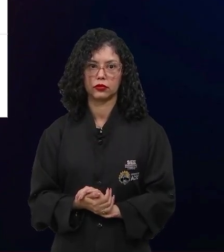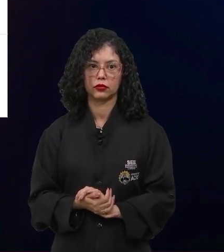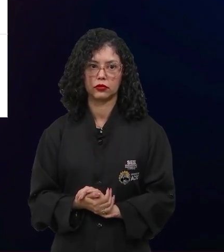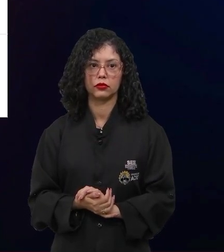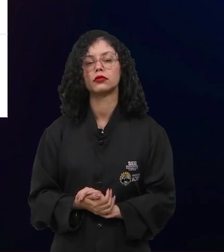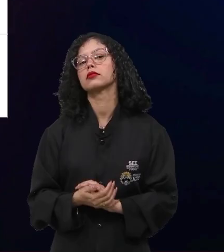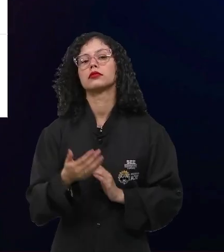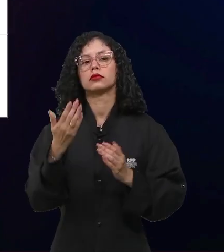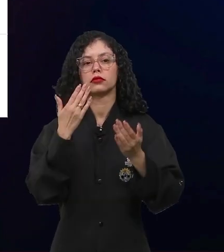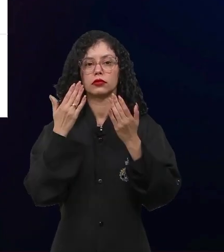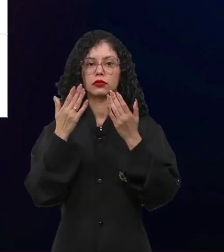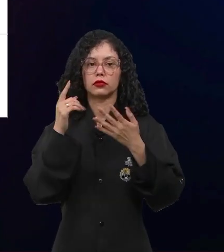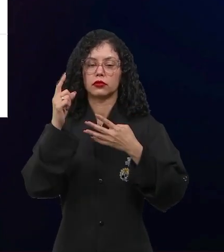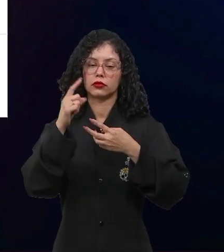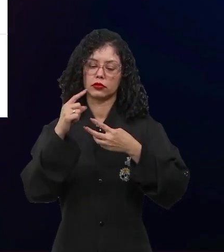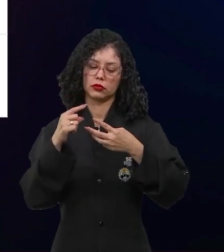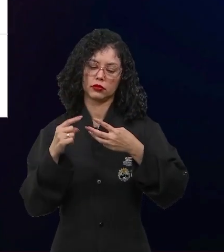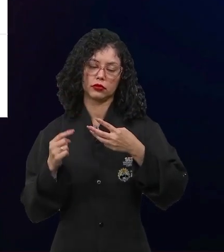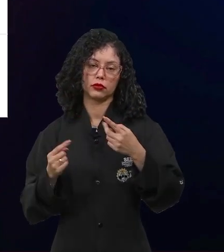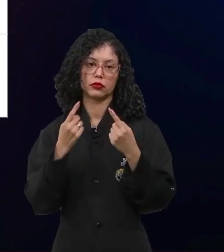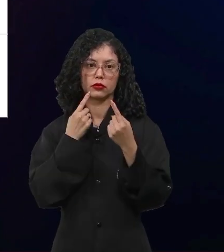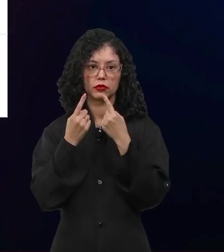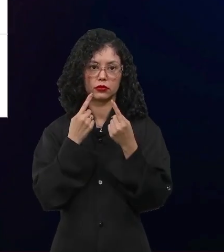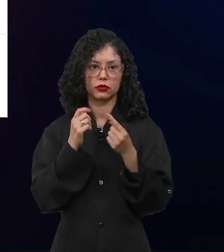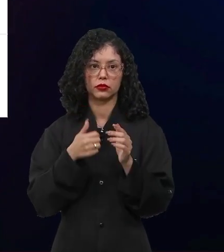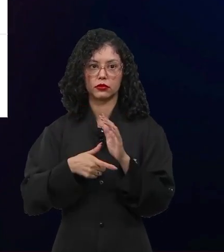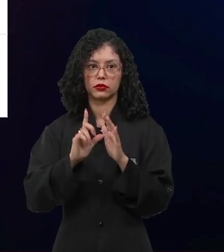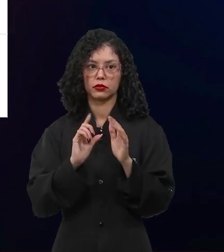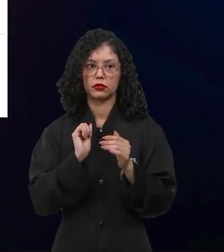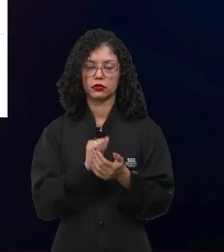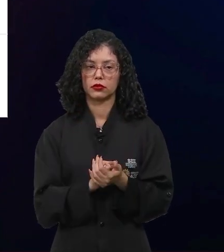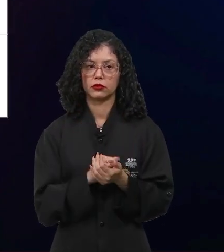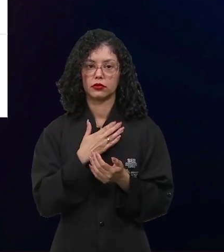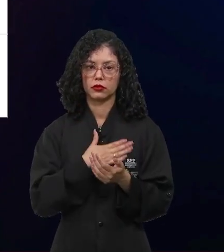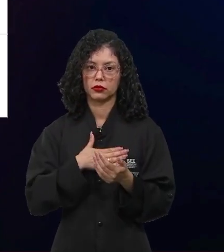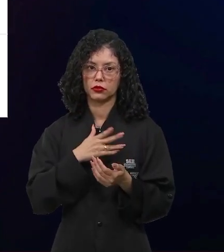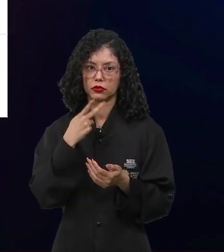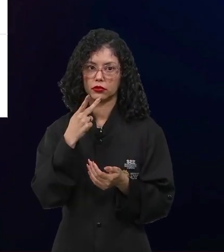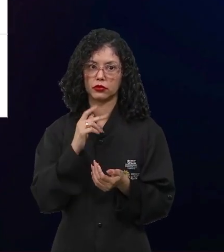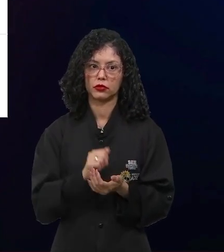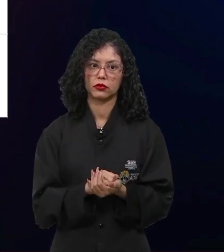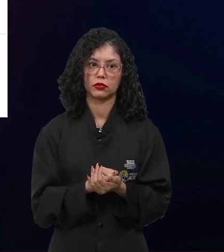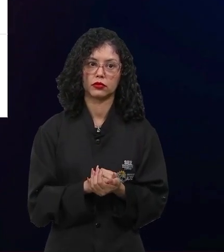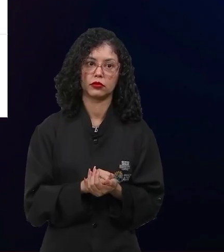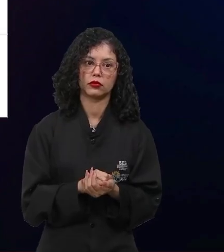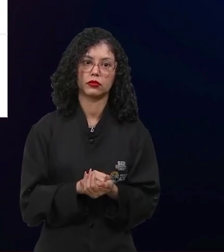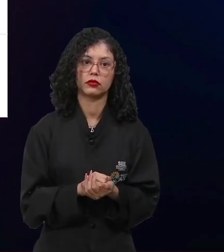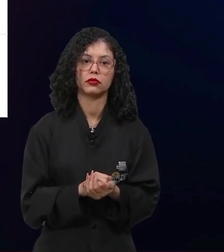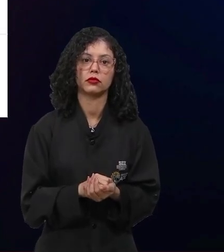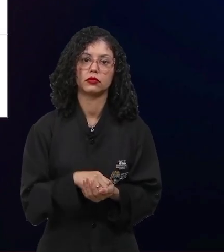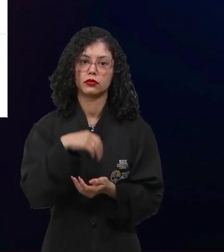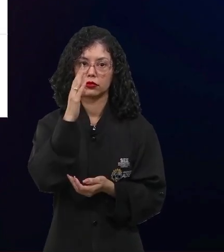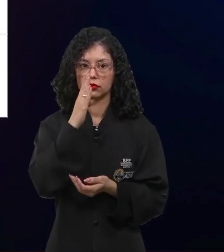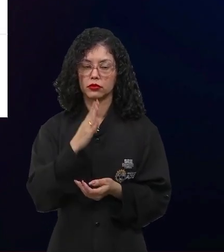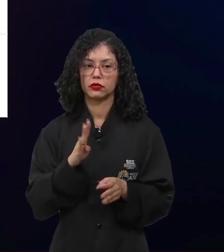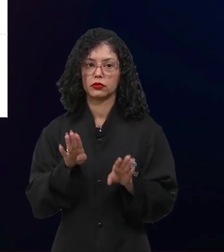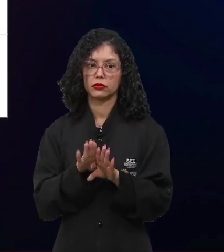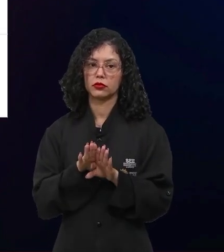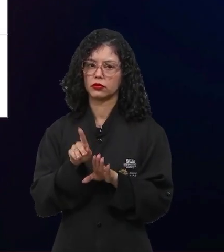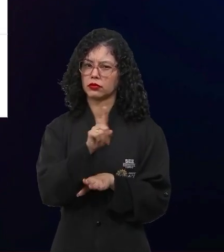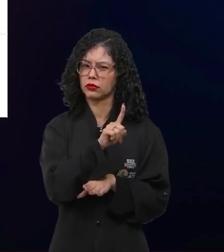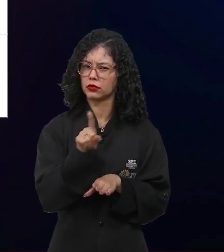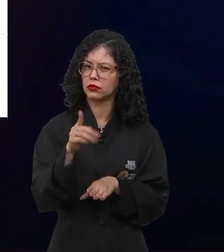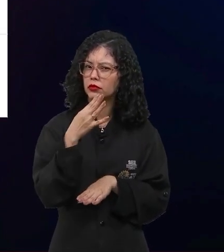Vamos comparar aqui esses 3 discursos, mas antes eu gostaria também de falar sobre a ópera no cenário brasileiro, que não